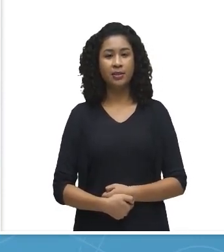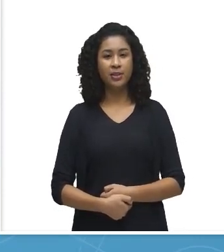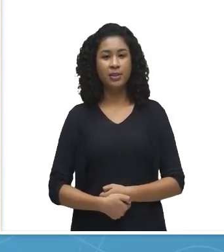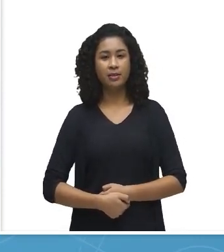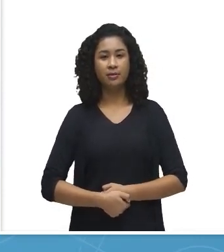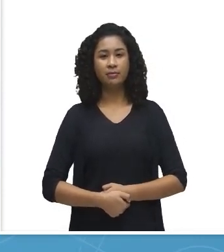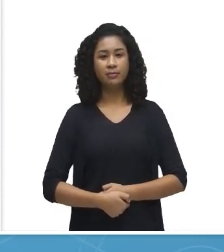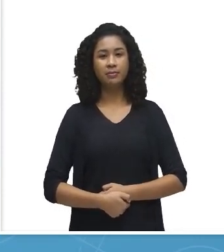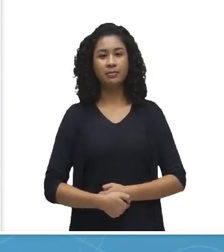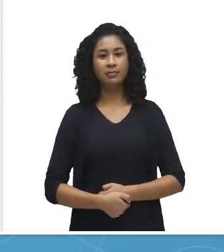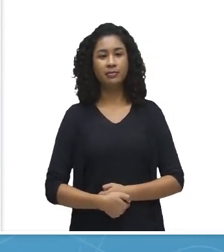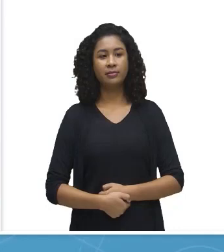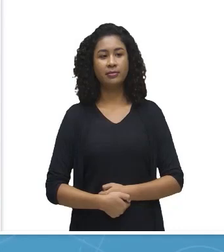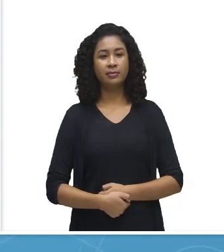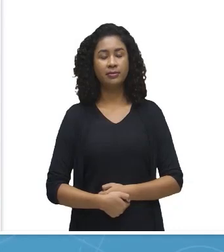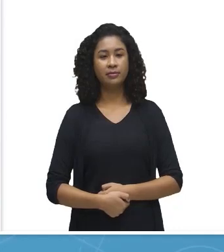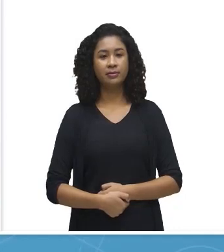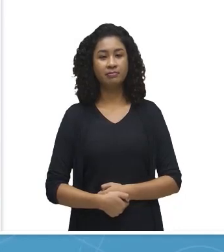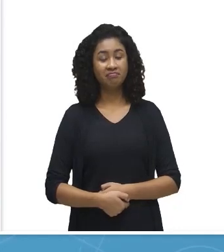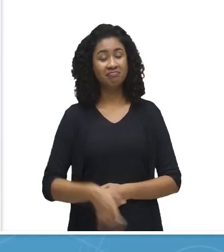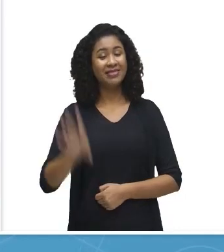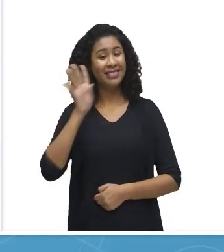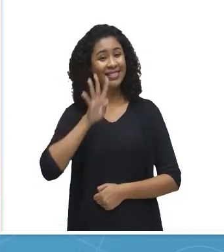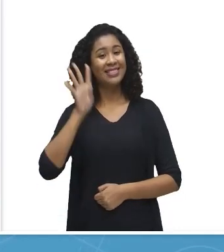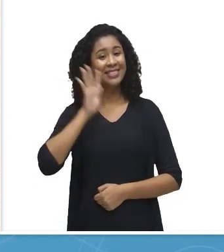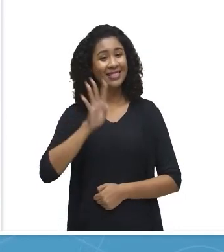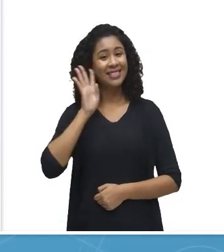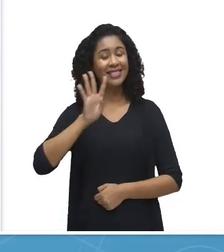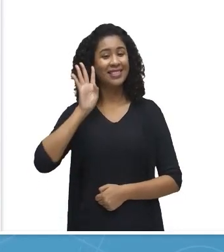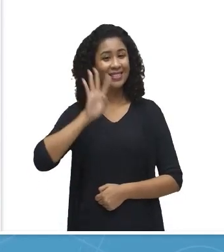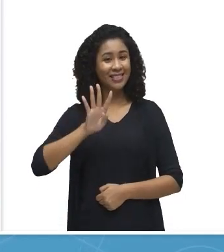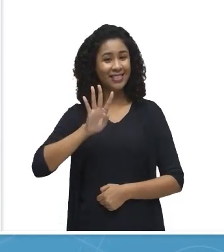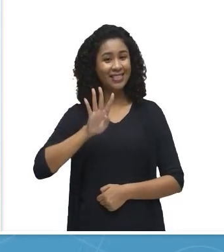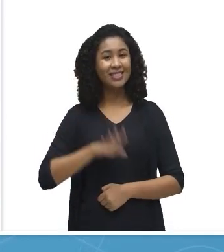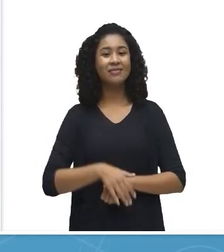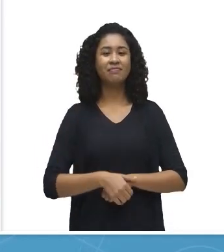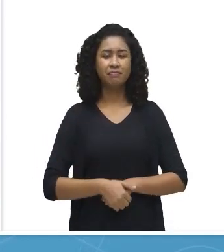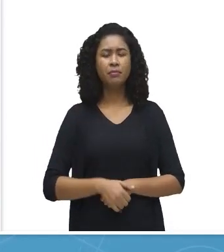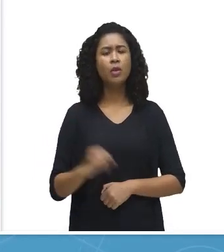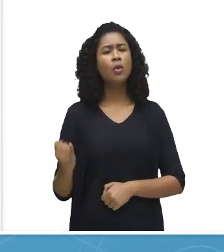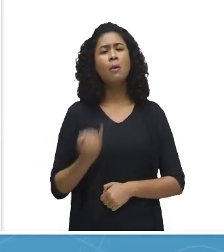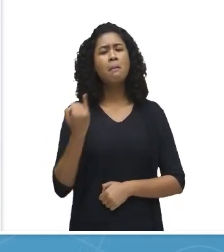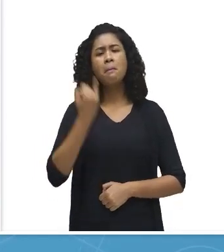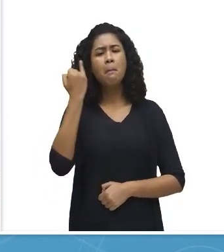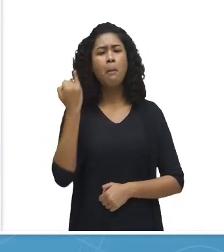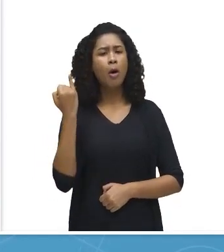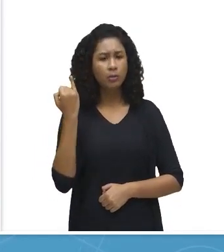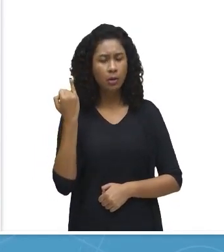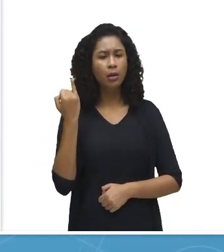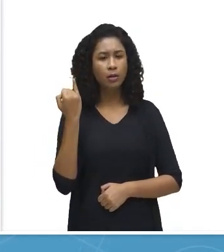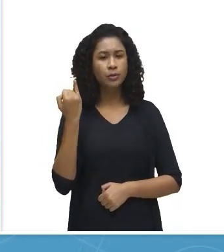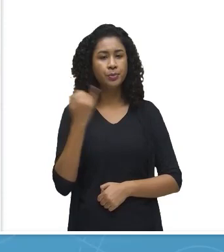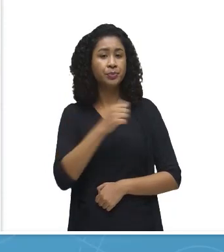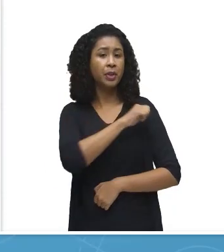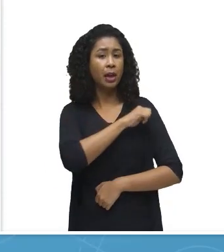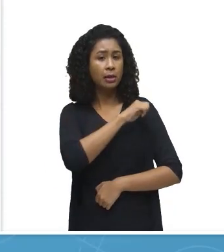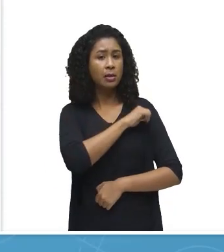Bem, que legal. Então, o que é importante aqui que foi colocado pelas duas colegas de hoje,